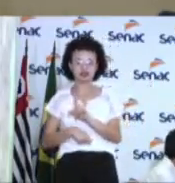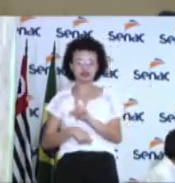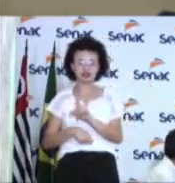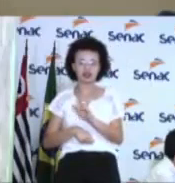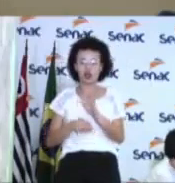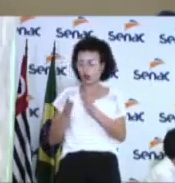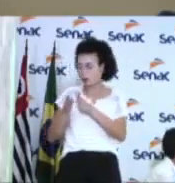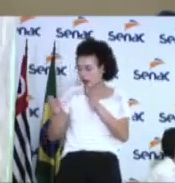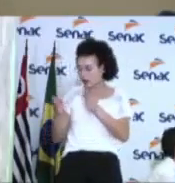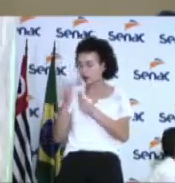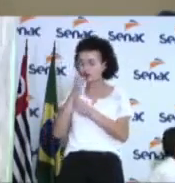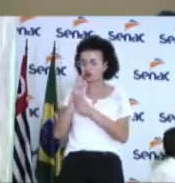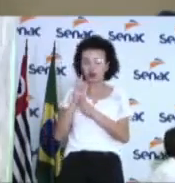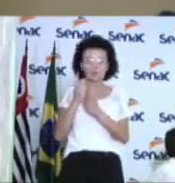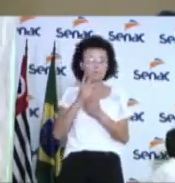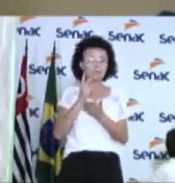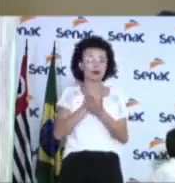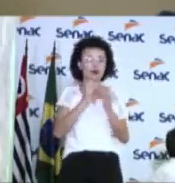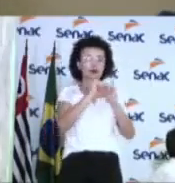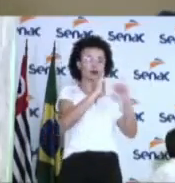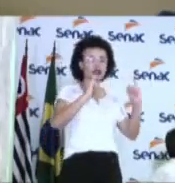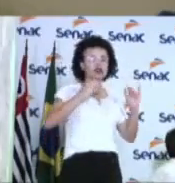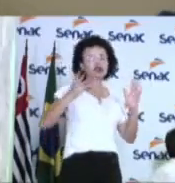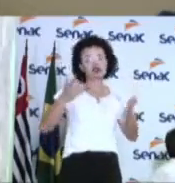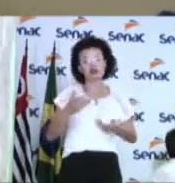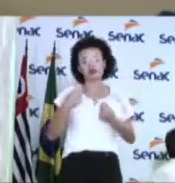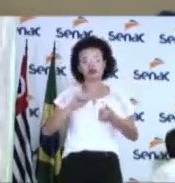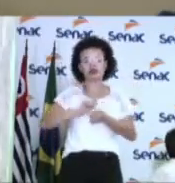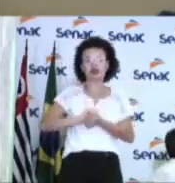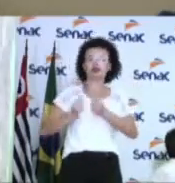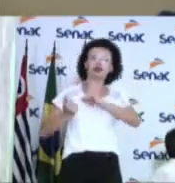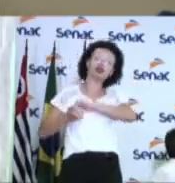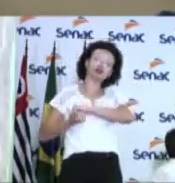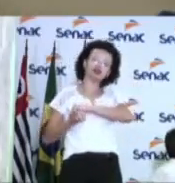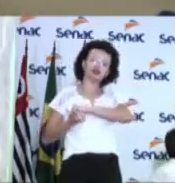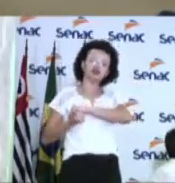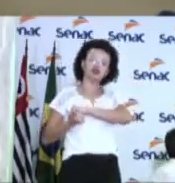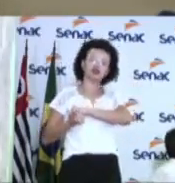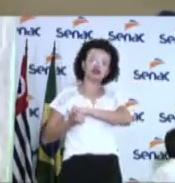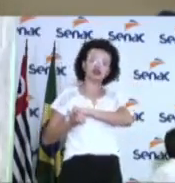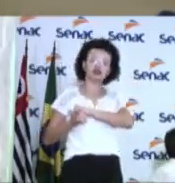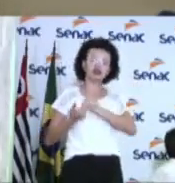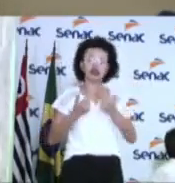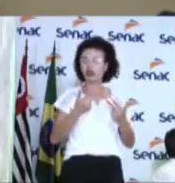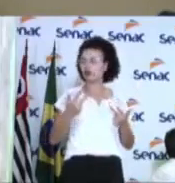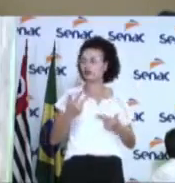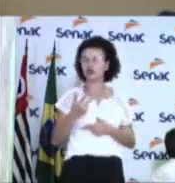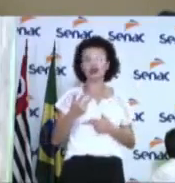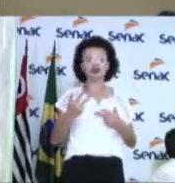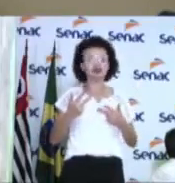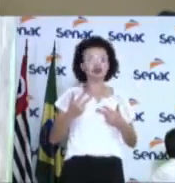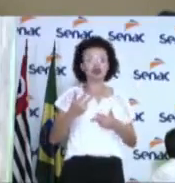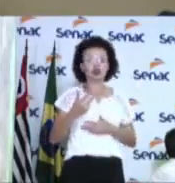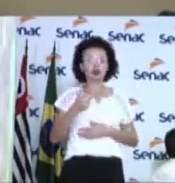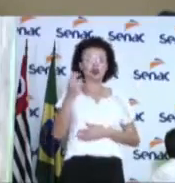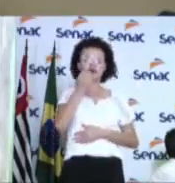de propaganda. Então, a gente está tendo que se adaptar. Né? E é muito, muito saudável. A gente, na UMAP,